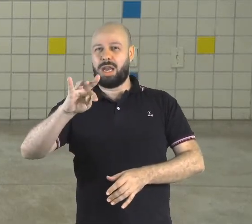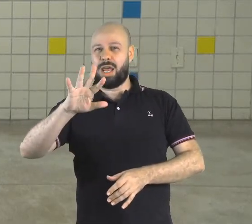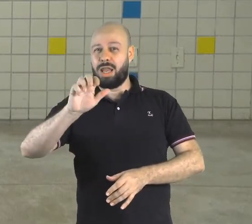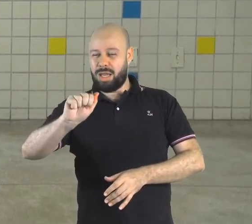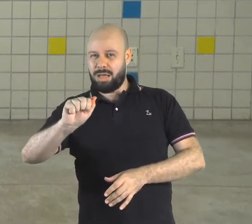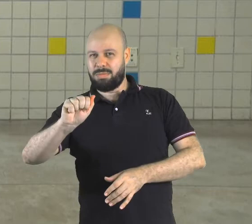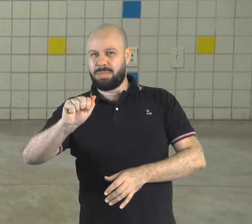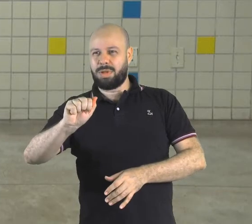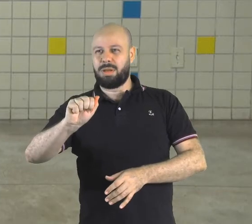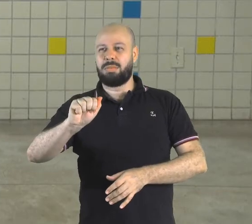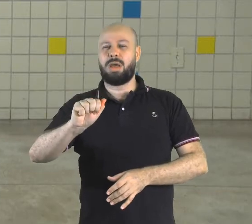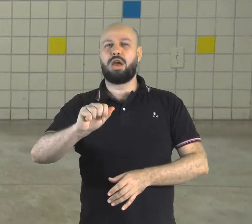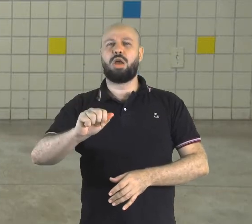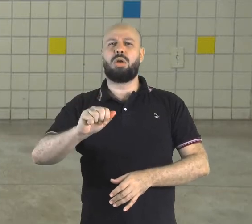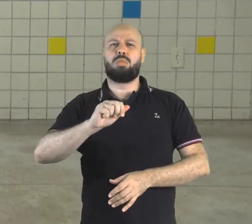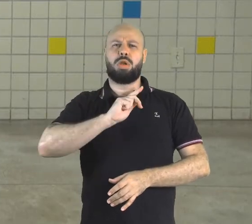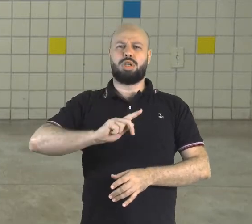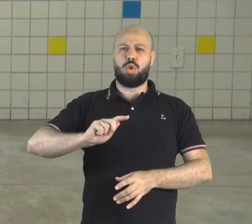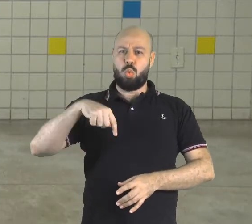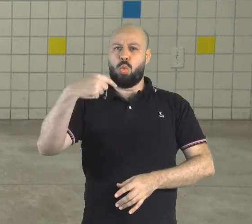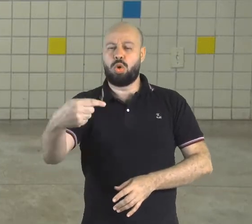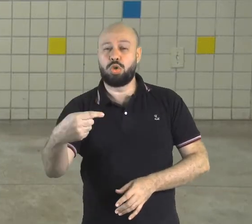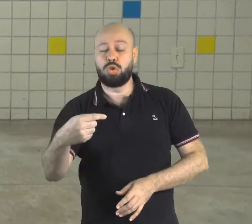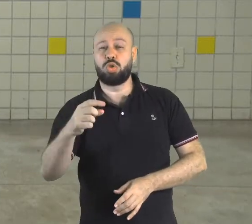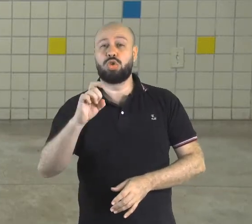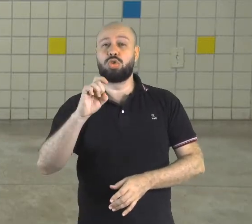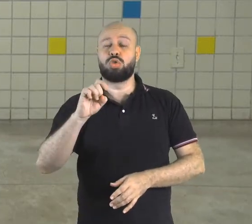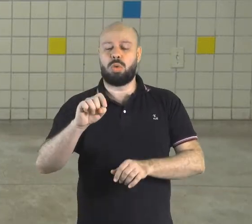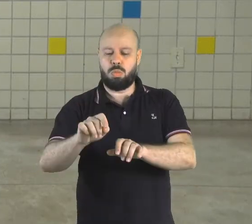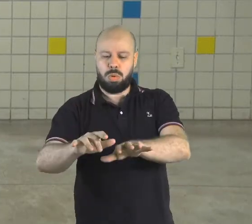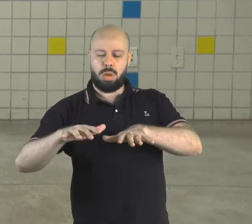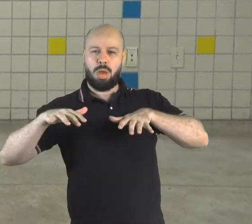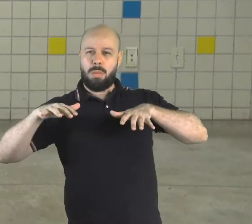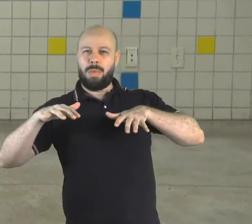serão os parlamentares, não o povo.